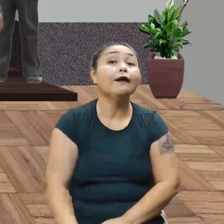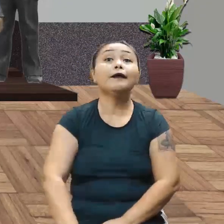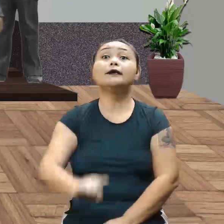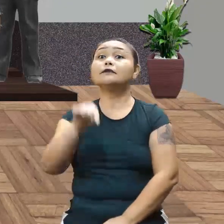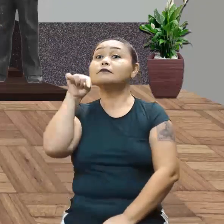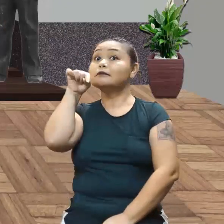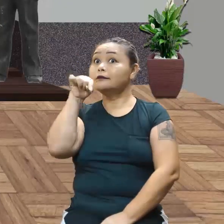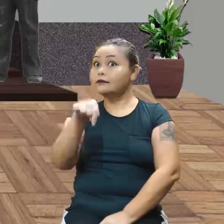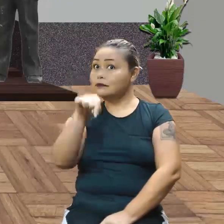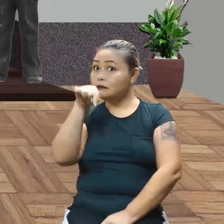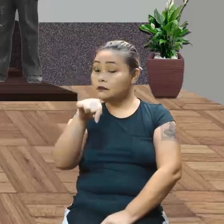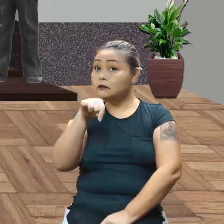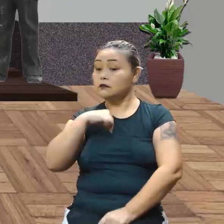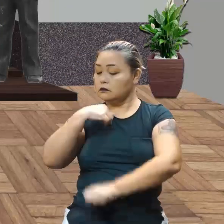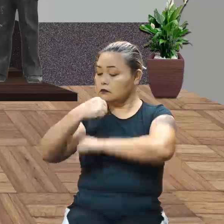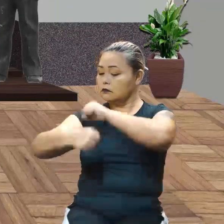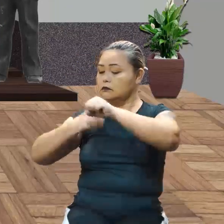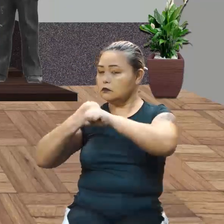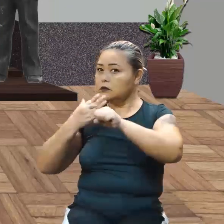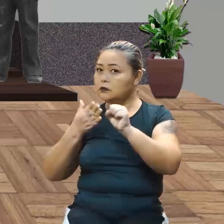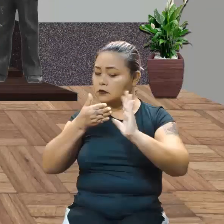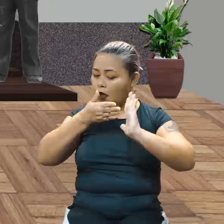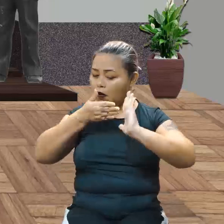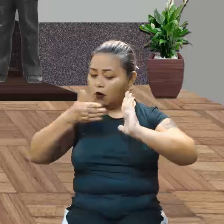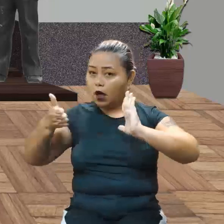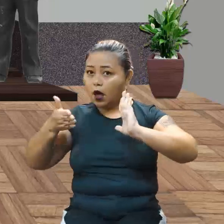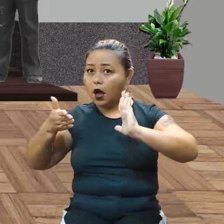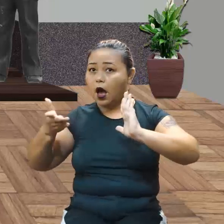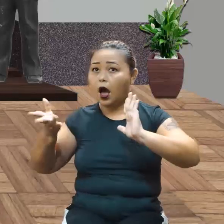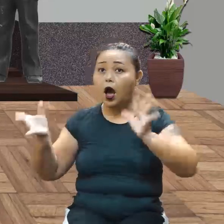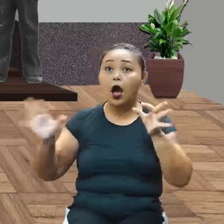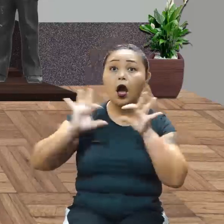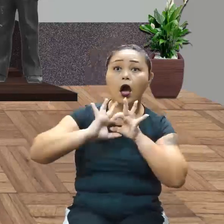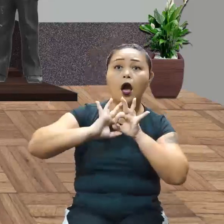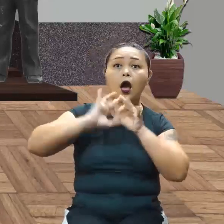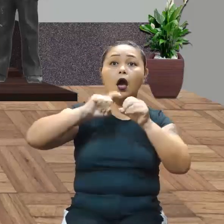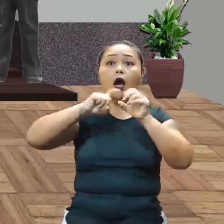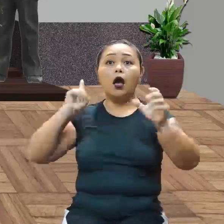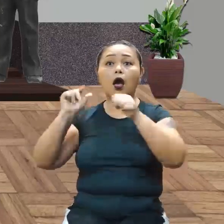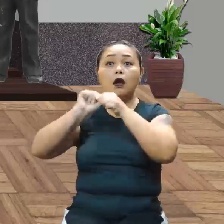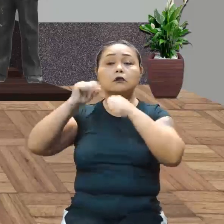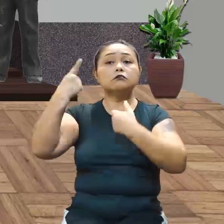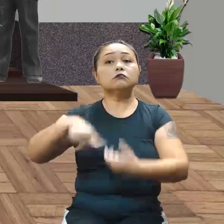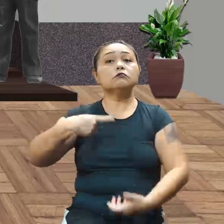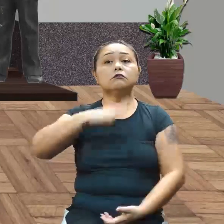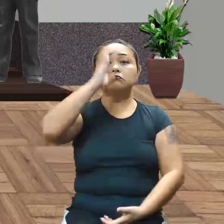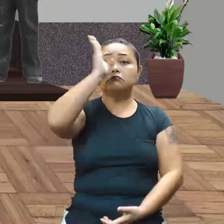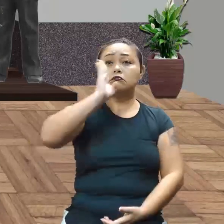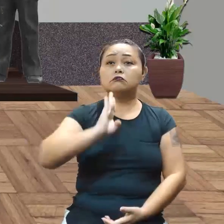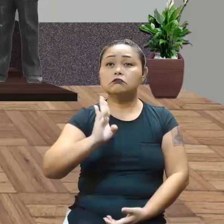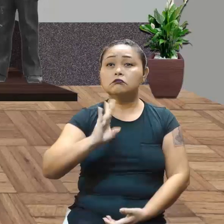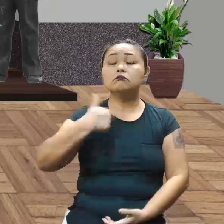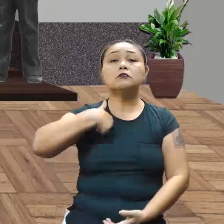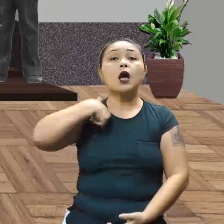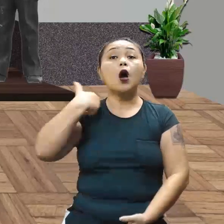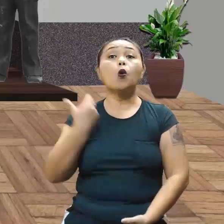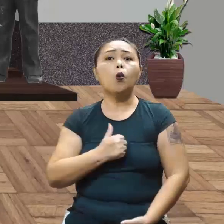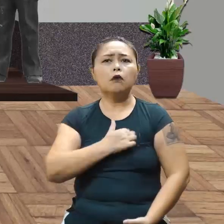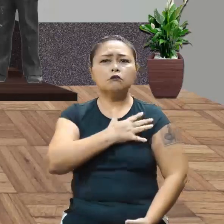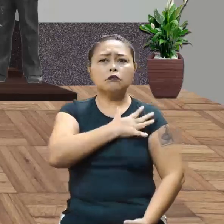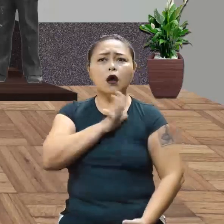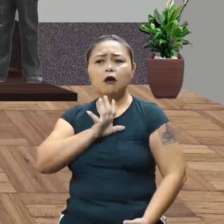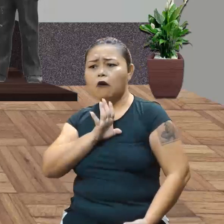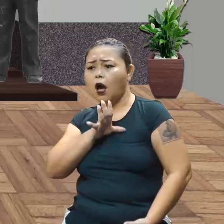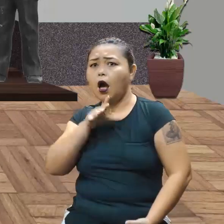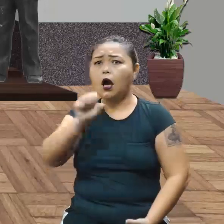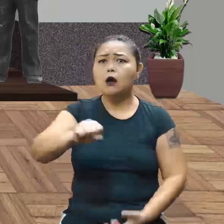Nós estamos em pleno ano da proclamação da República Federativa do Brasil. Quando os militares tomam